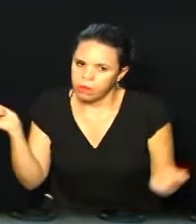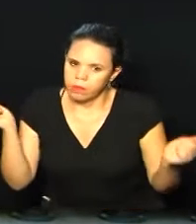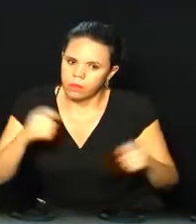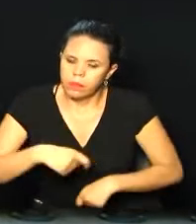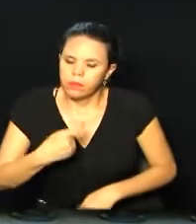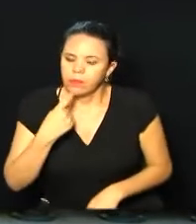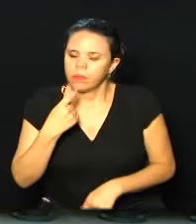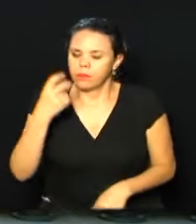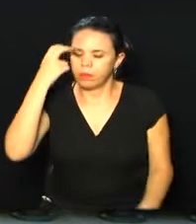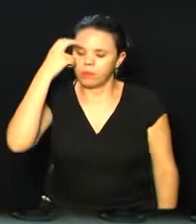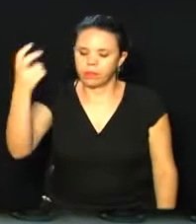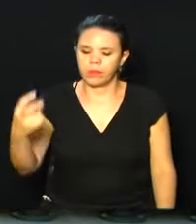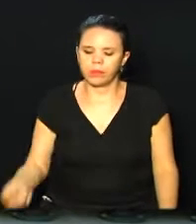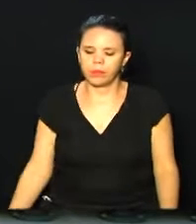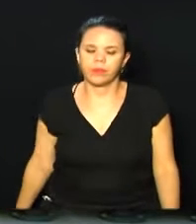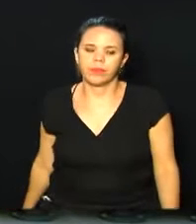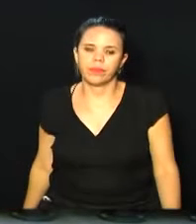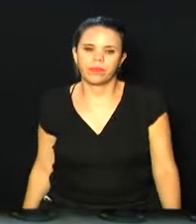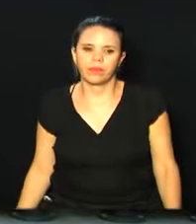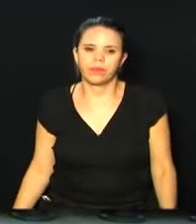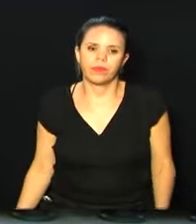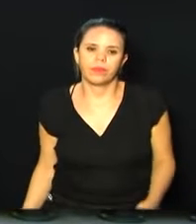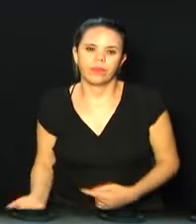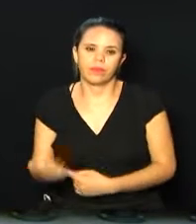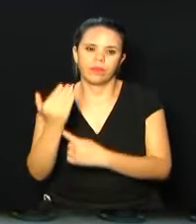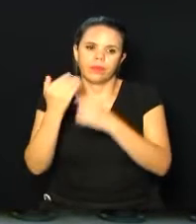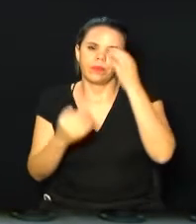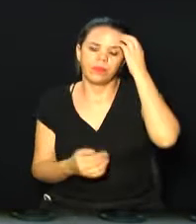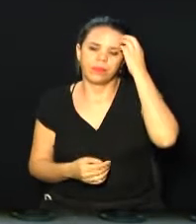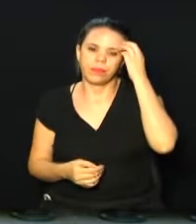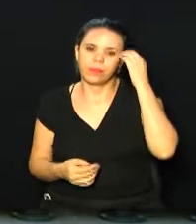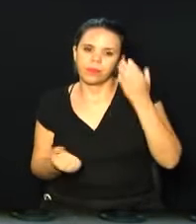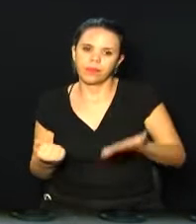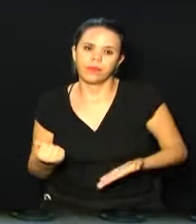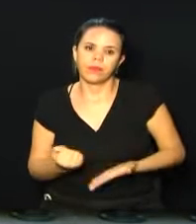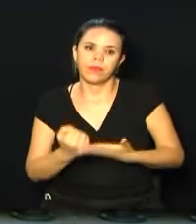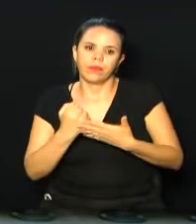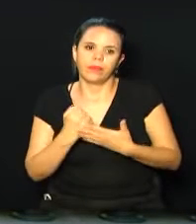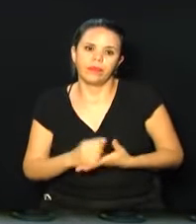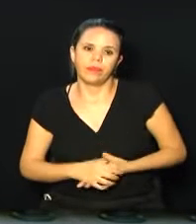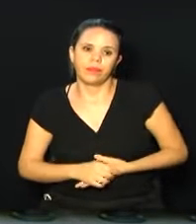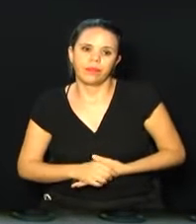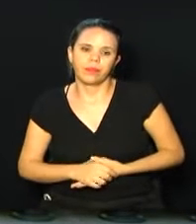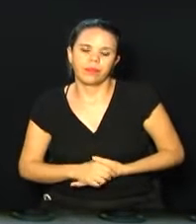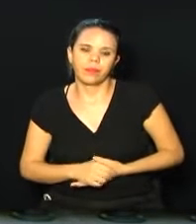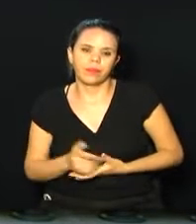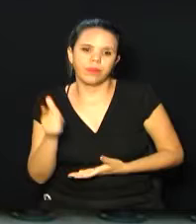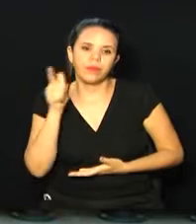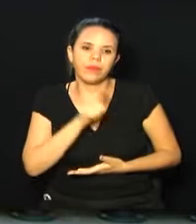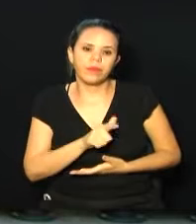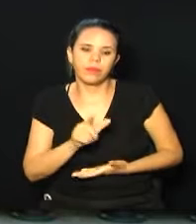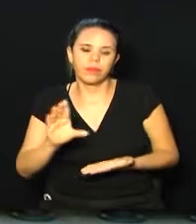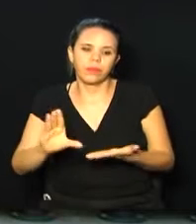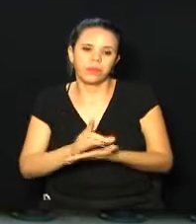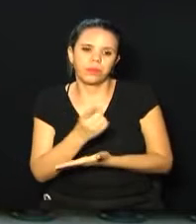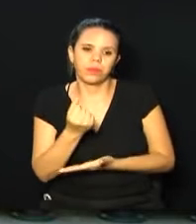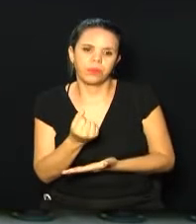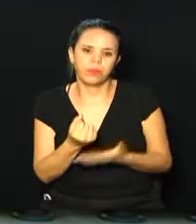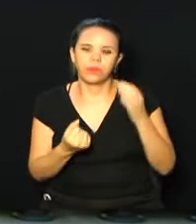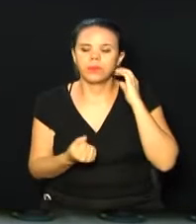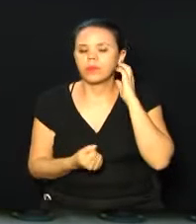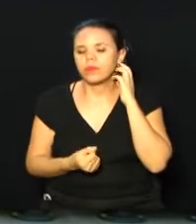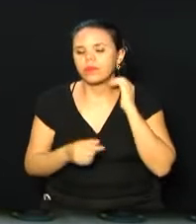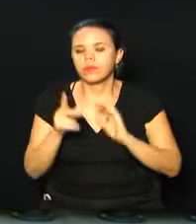potencialidade que Campinas tem no cenário tecnológico, que vai contribuir muito até a gente conseguir a verba, até a gente conseguir